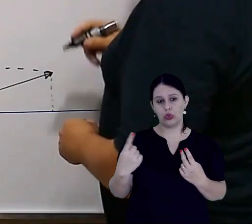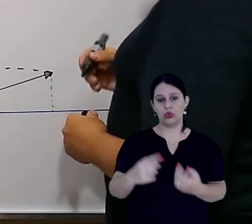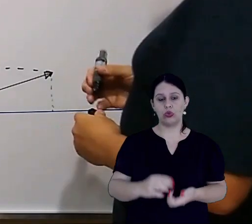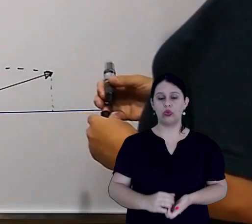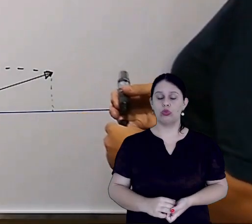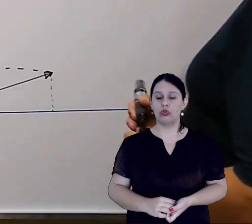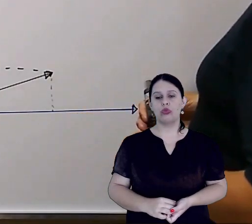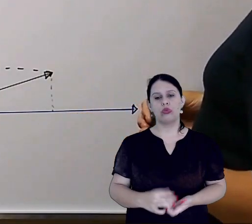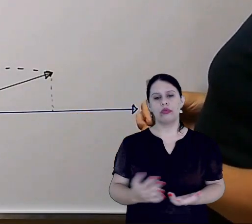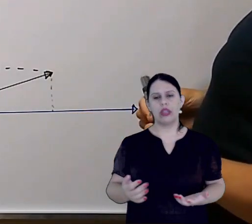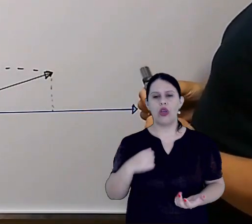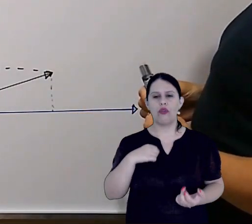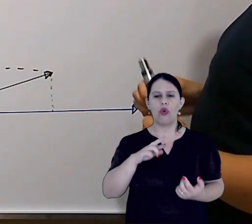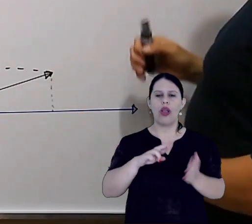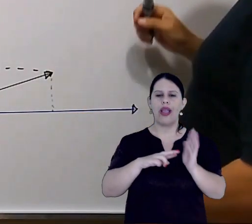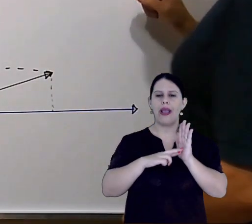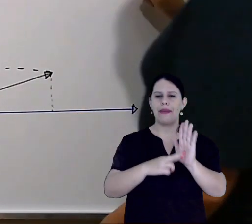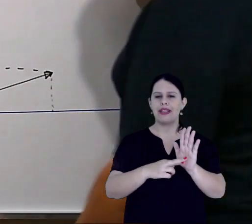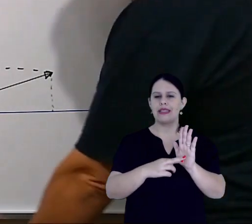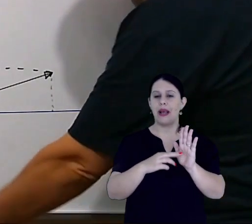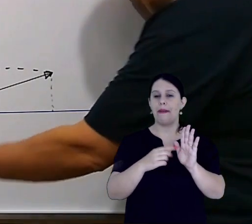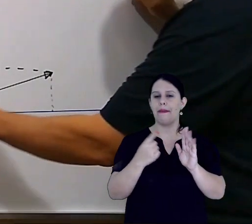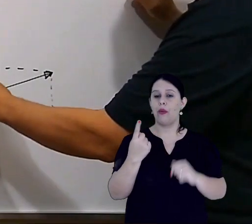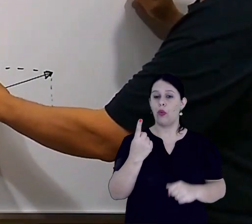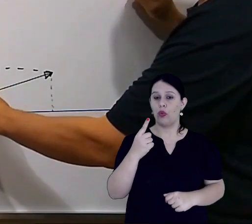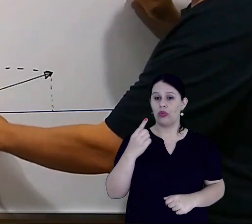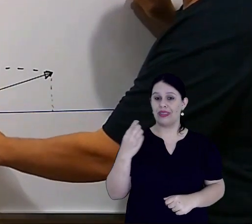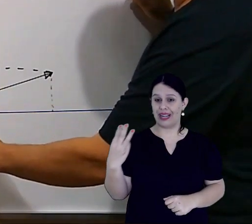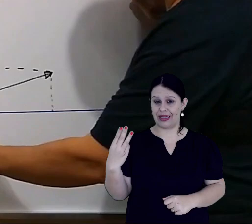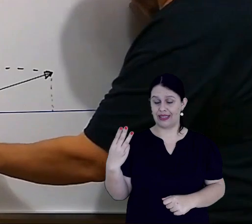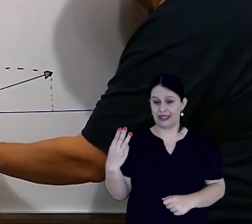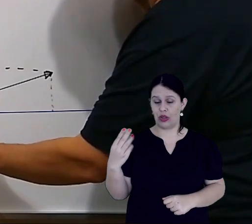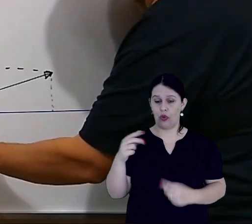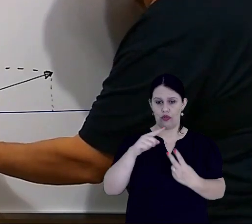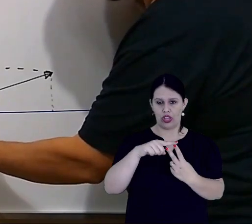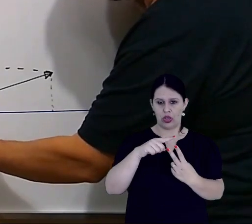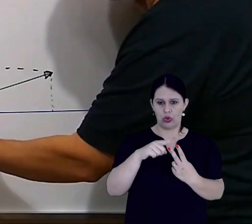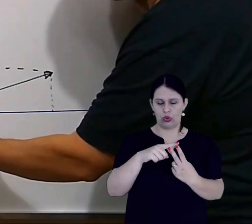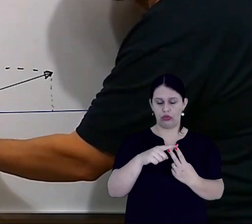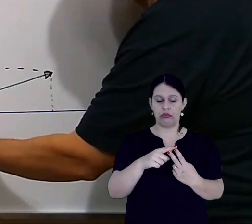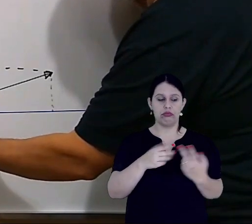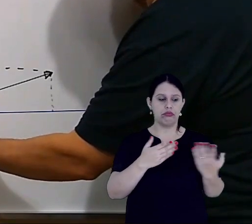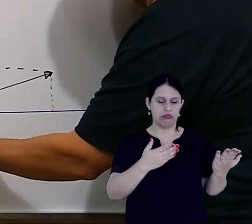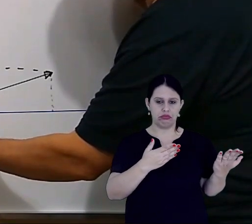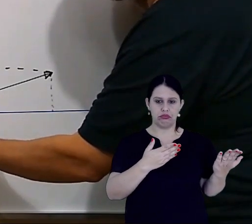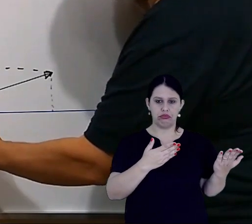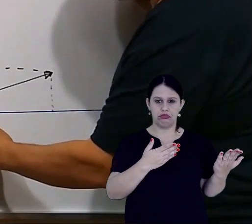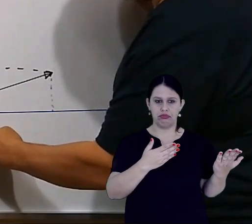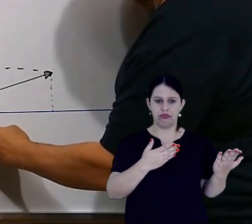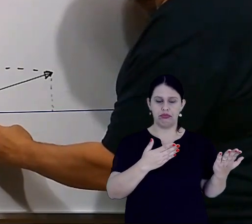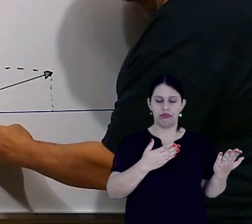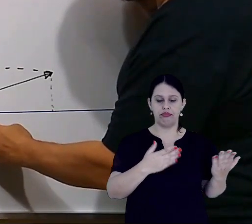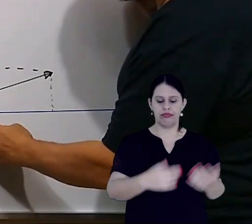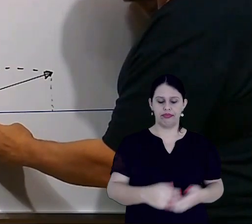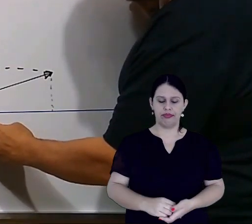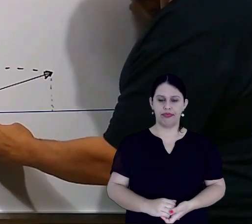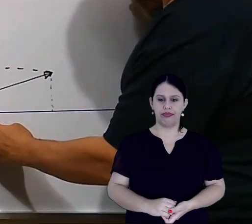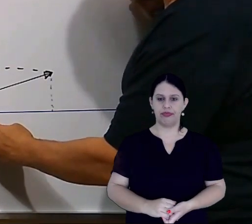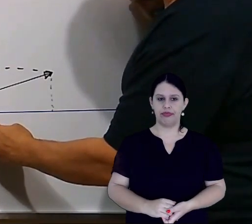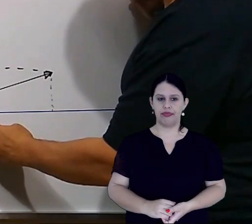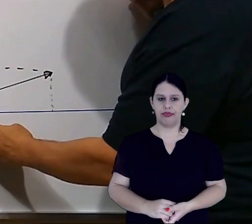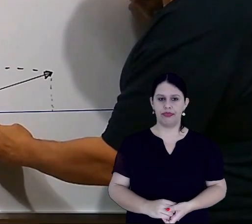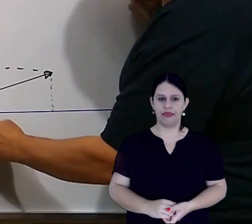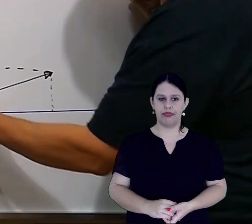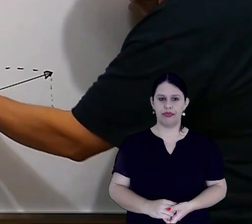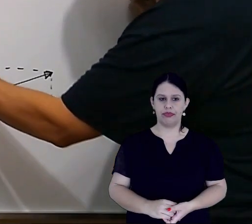,1 Vai me dar o que? Vamos lá Eu vou representar primeiro o vetor 1,3 O vetor 1,3 tem 1 para X